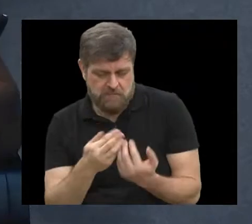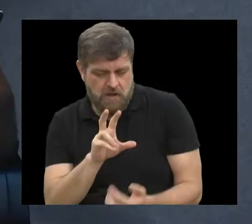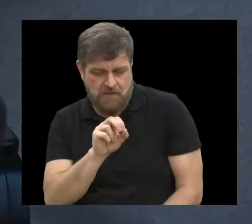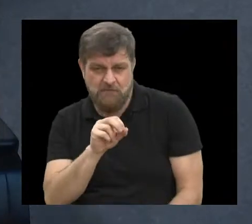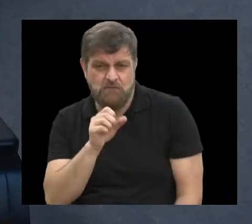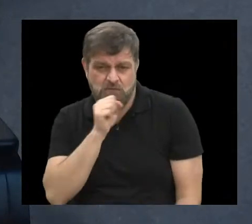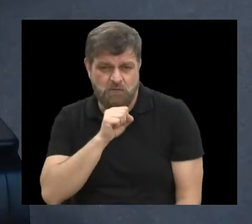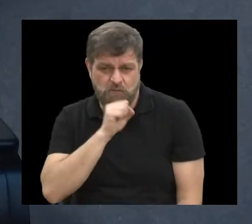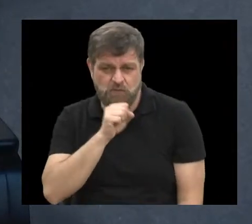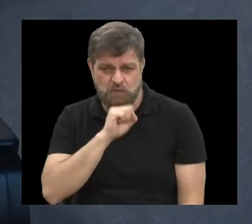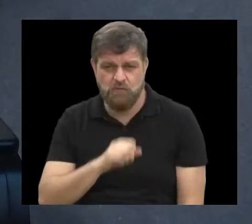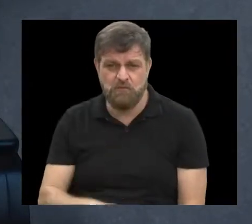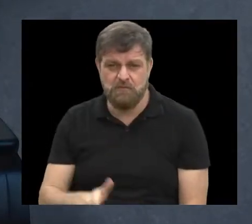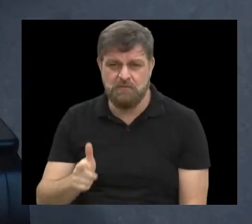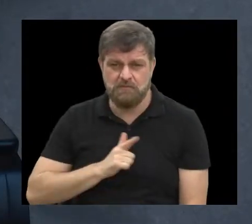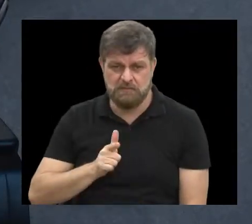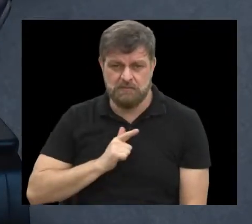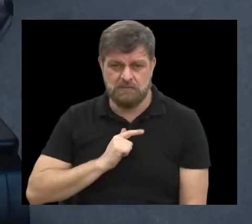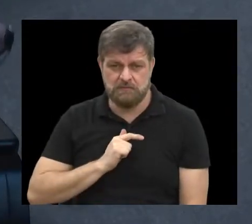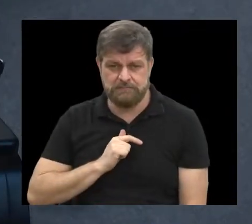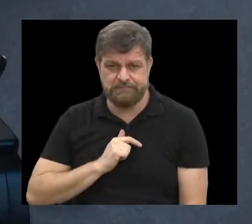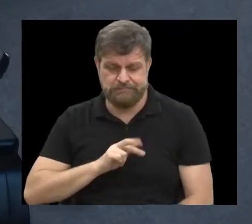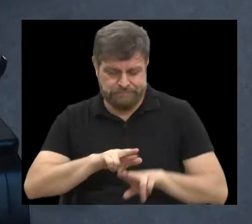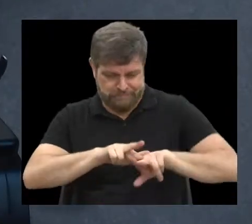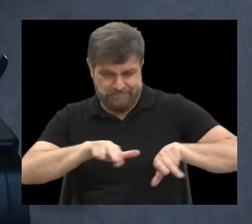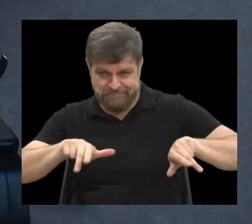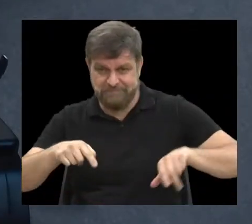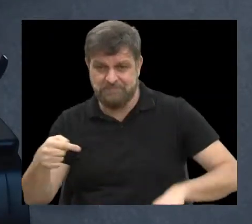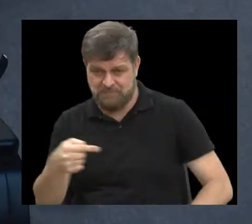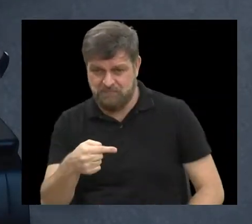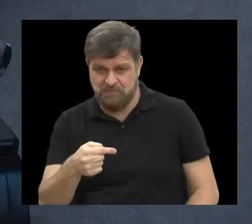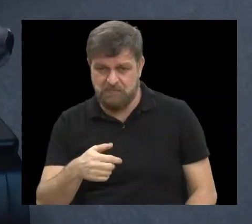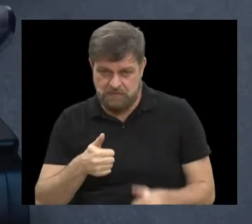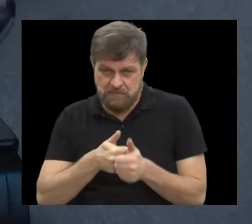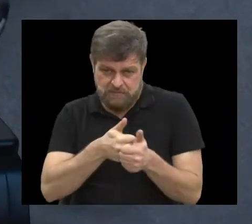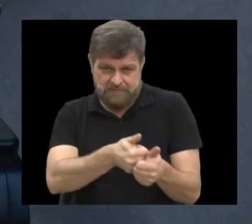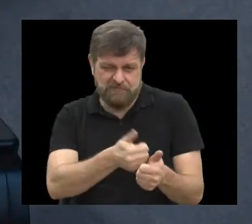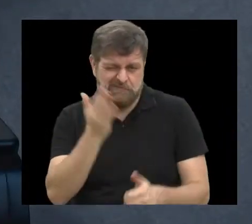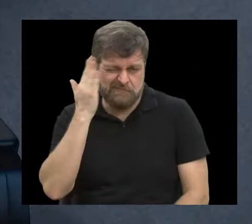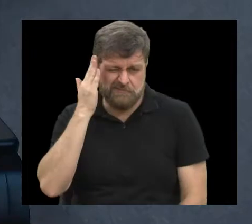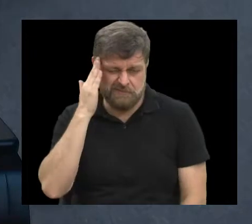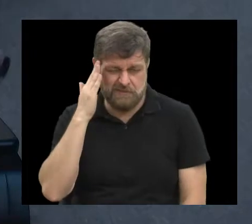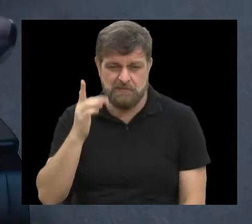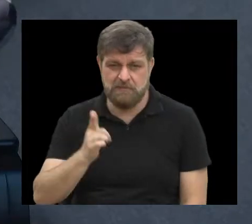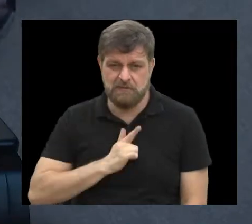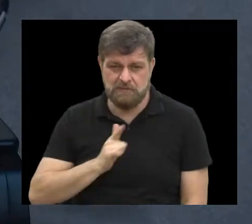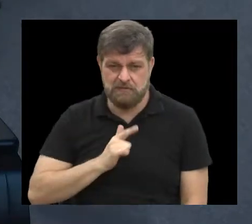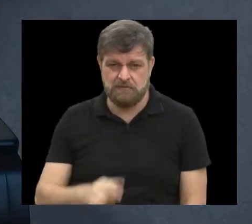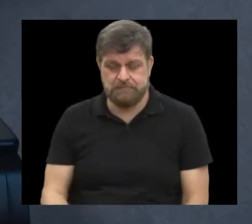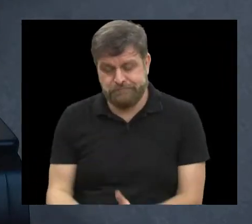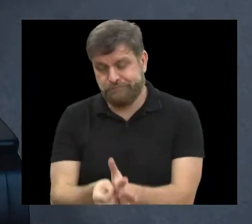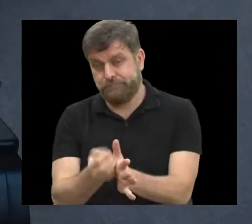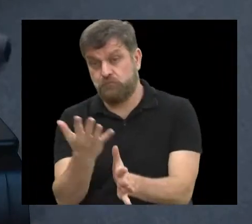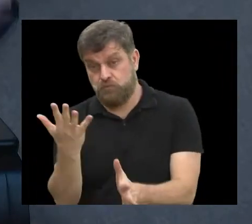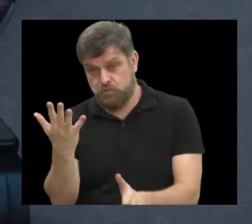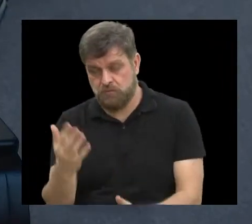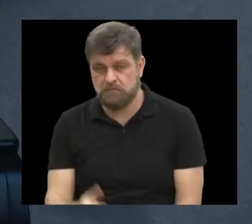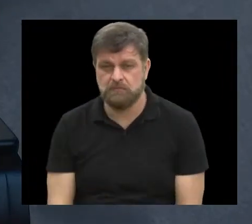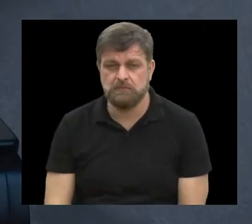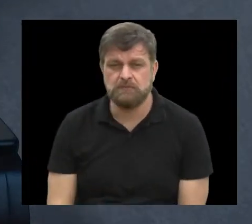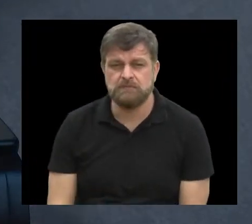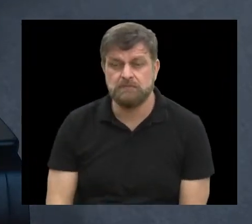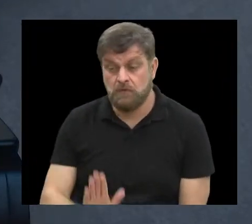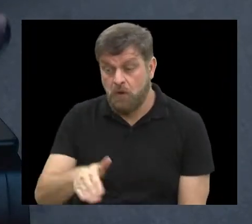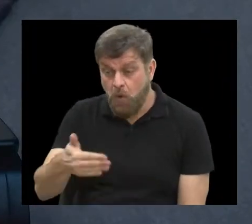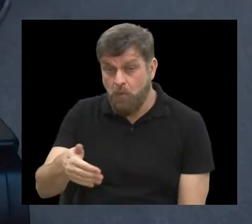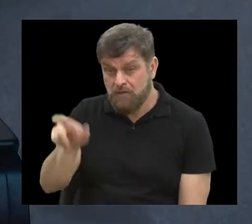porque tem várias situações, né? Você deve acompanhar alguns casos ou muitos casos. Quando